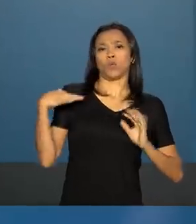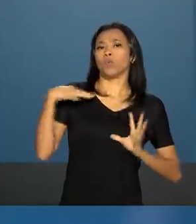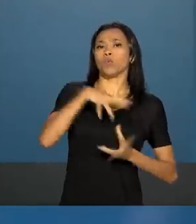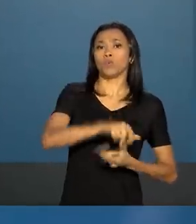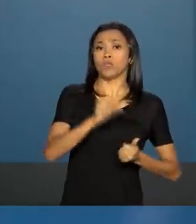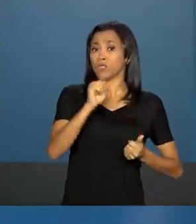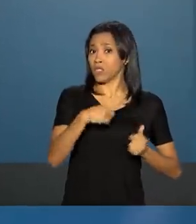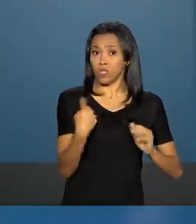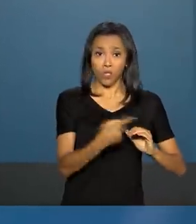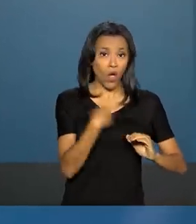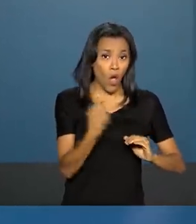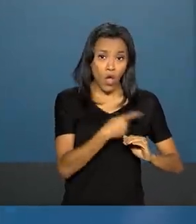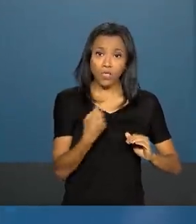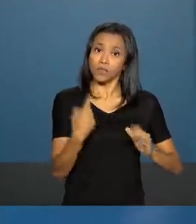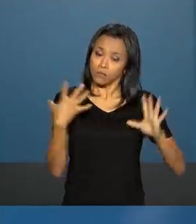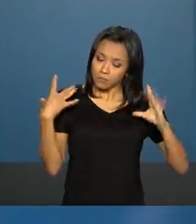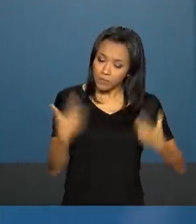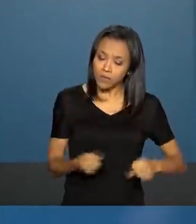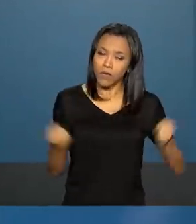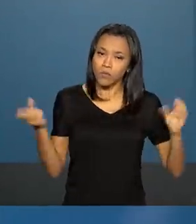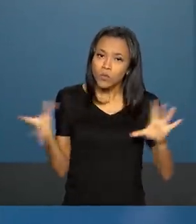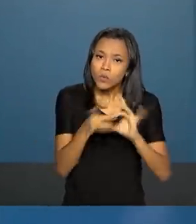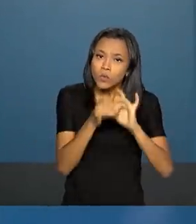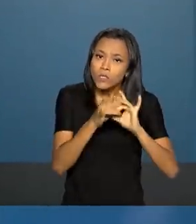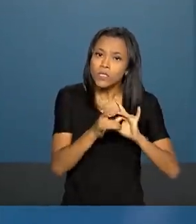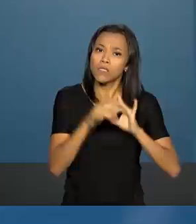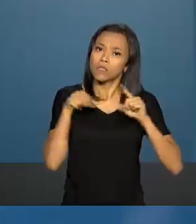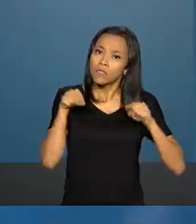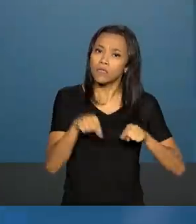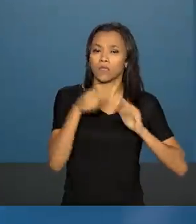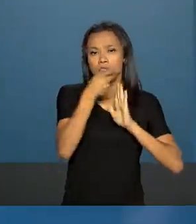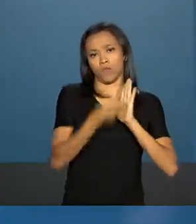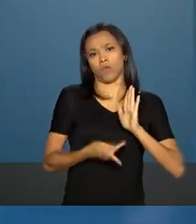se nós nos unirmos nesse projeto.